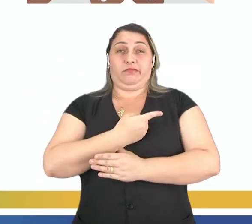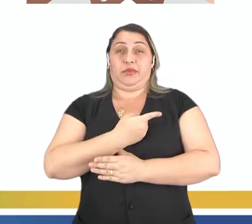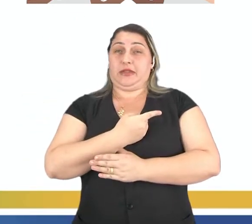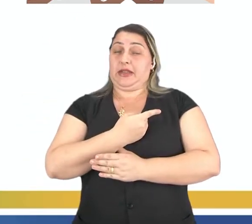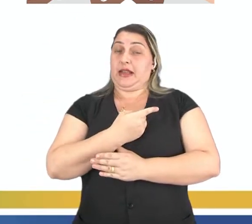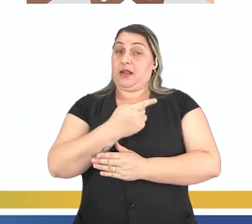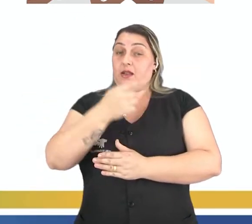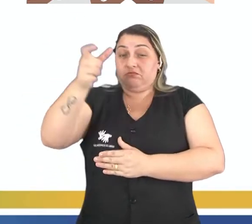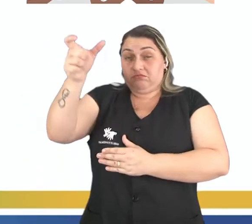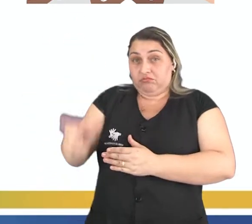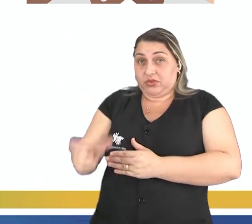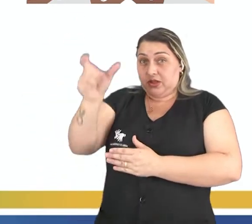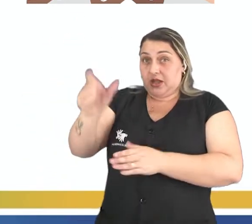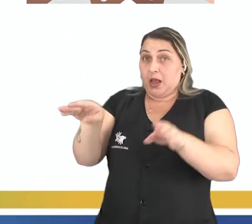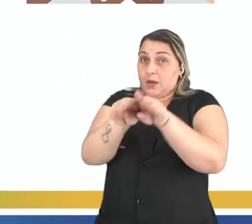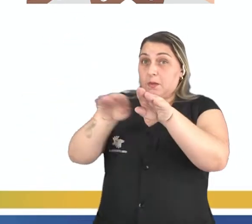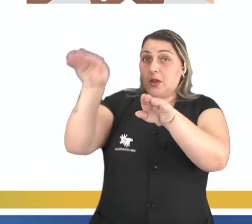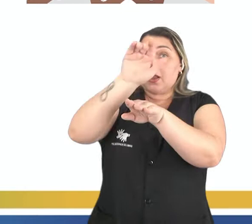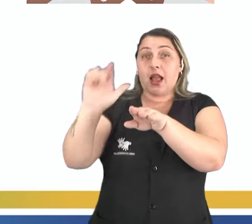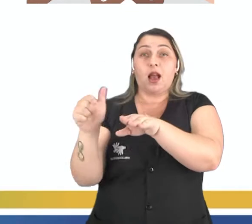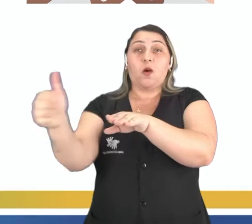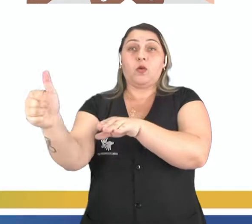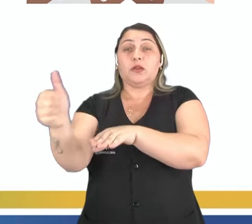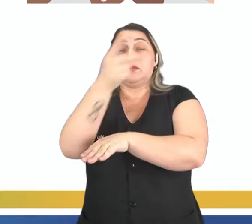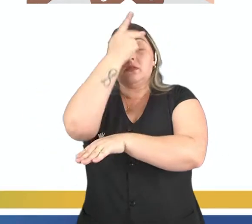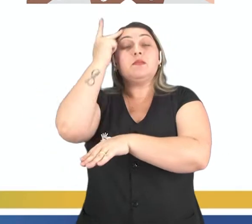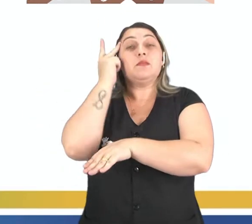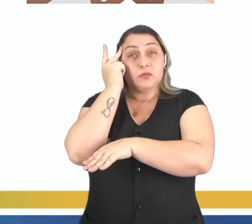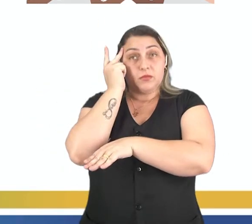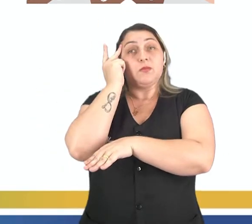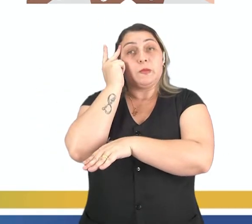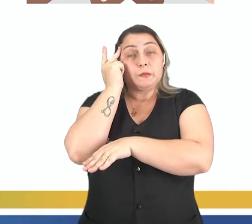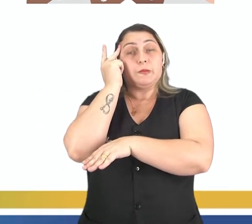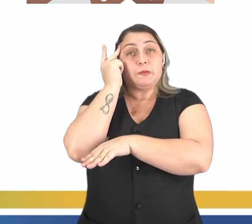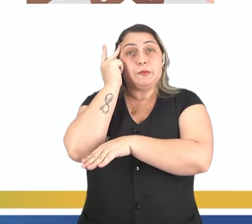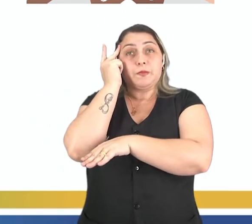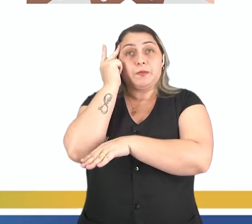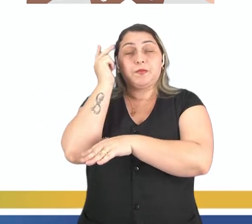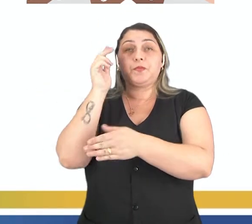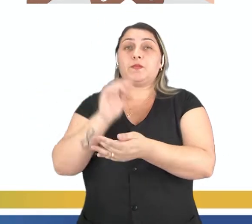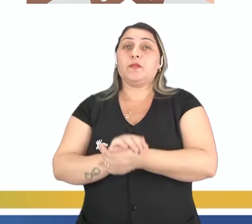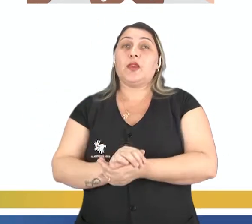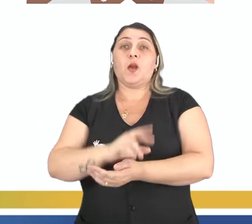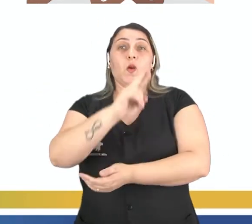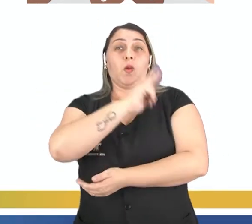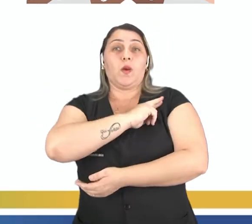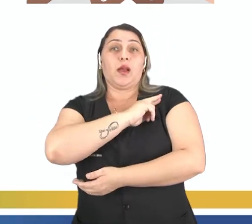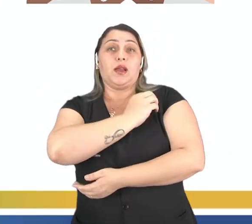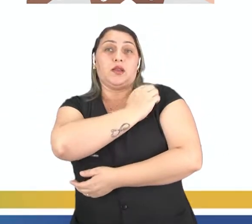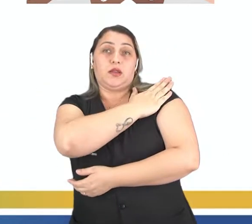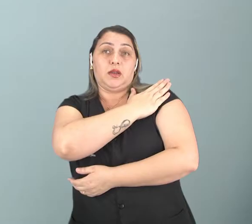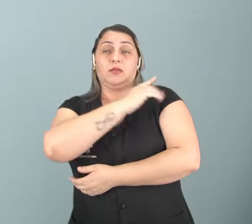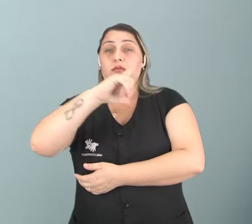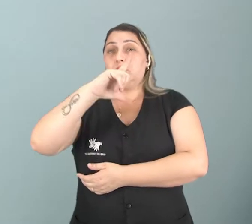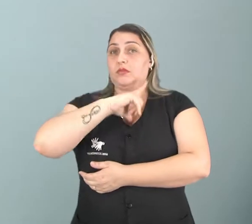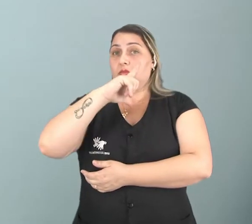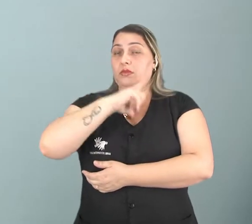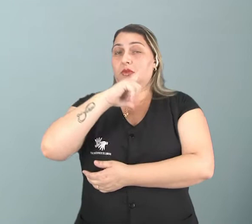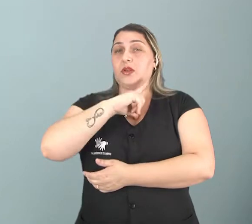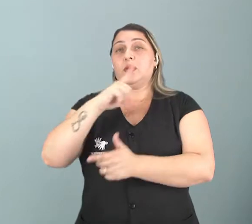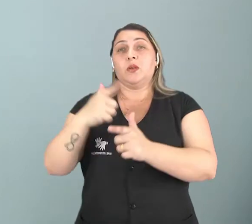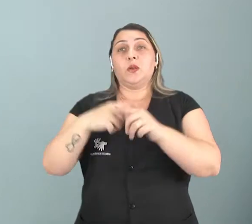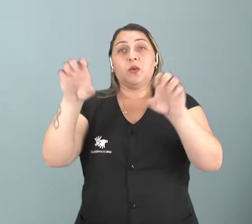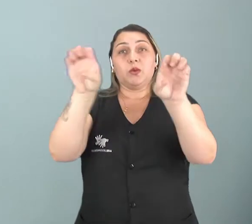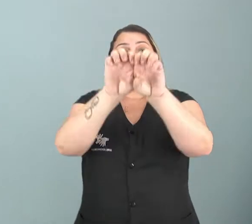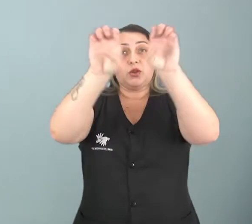fazer com que uns sejam superiores ou inferiores a outros e vice-versa. Então, assim, o racismo ele tem essa questão